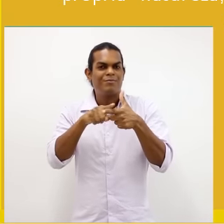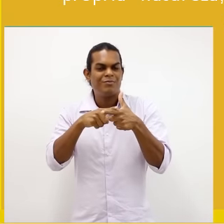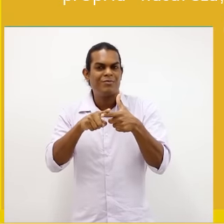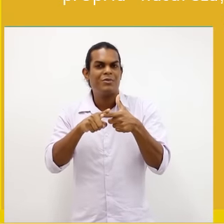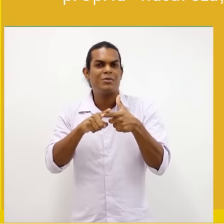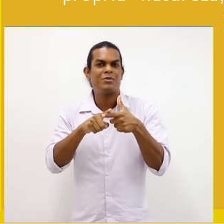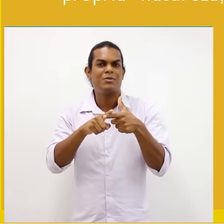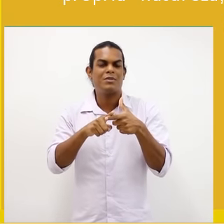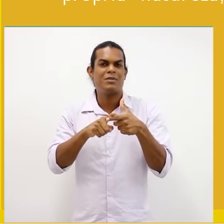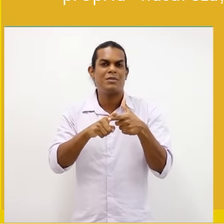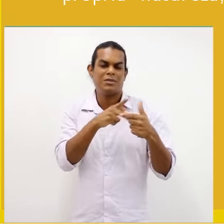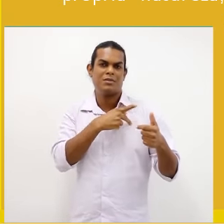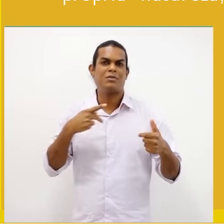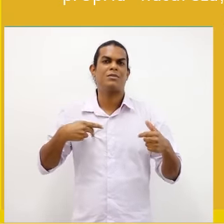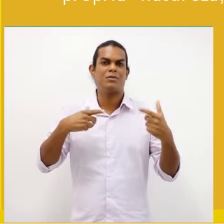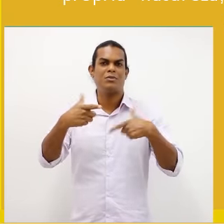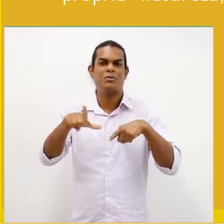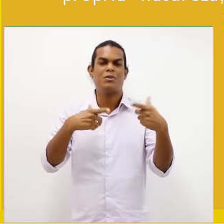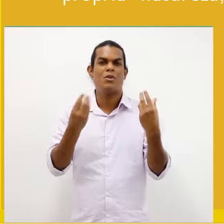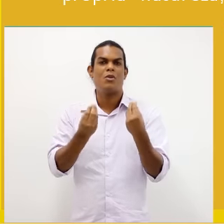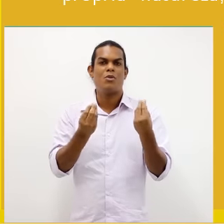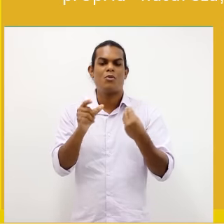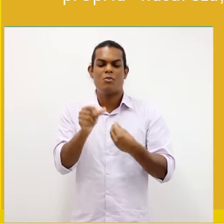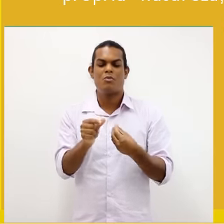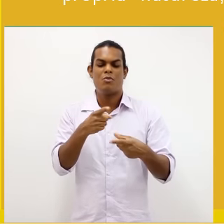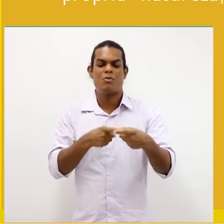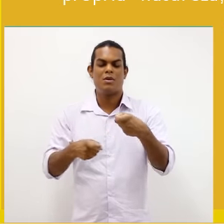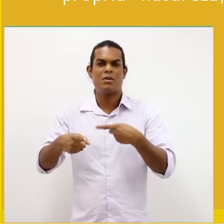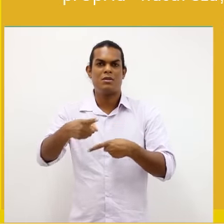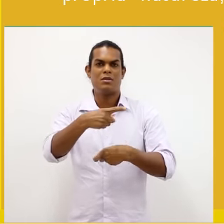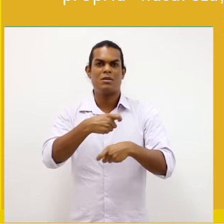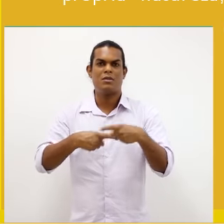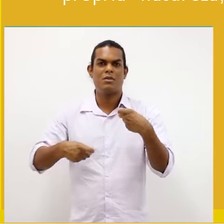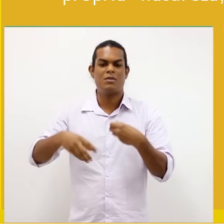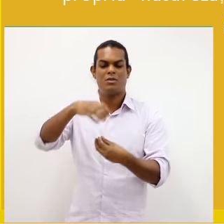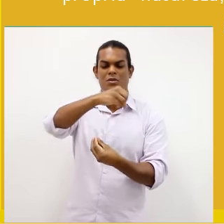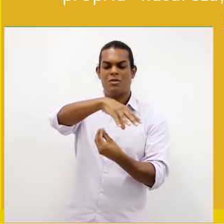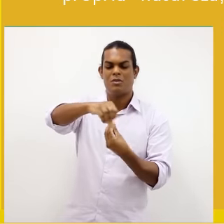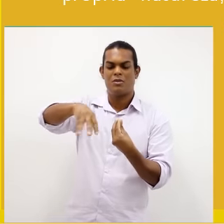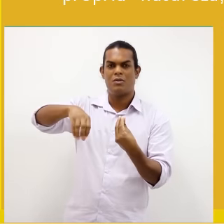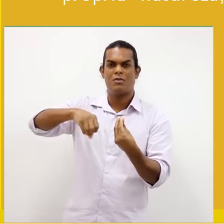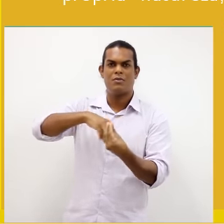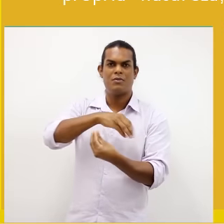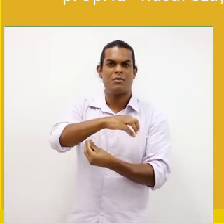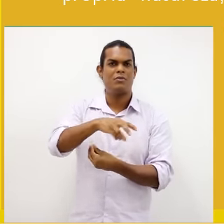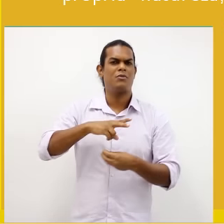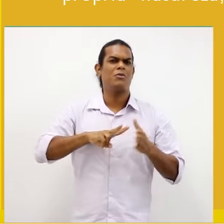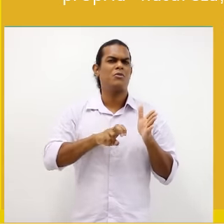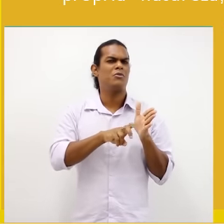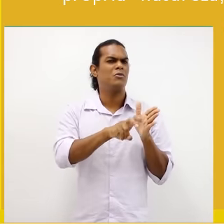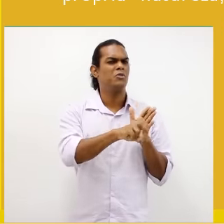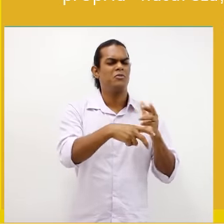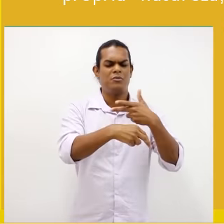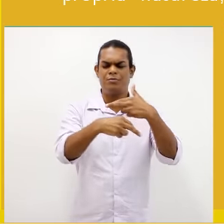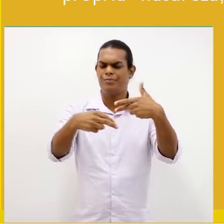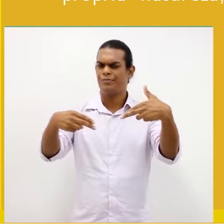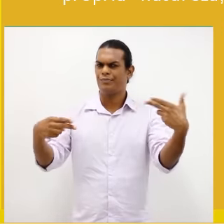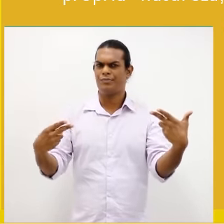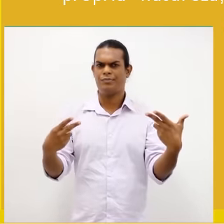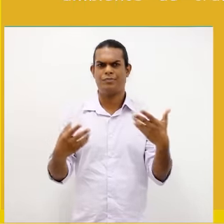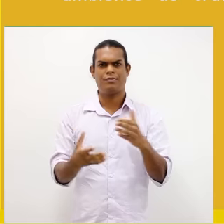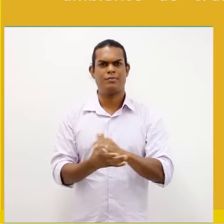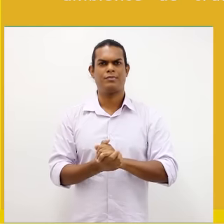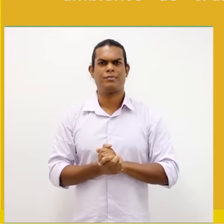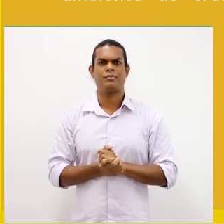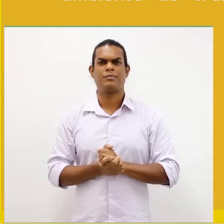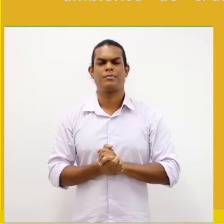do trabalhador, como as bactérias, os fungos, os vírus e outros de natureza biológica. Outro risco